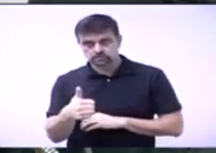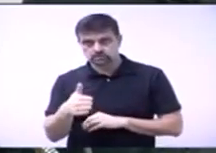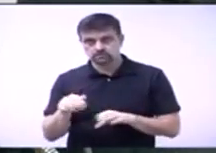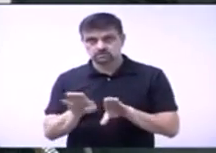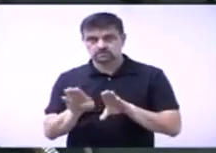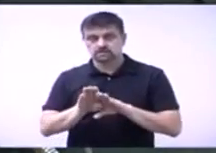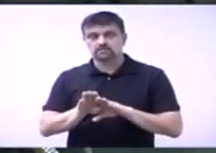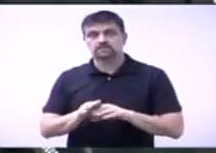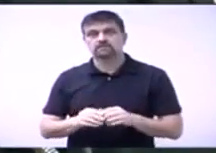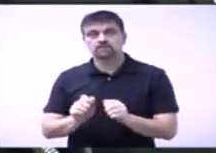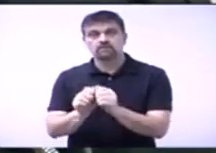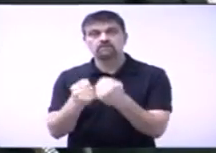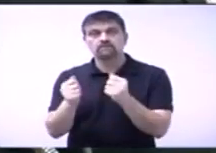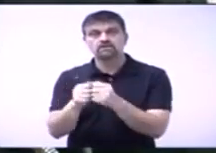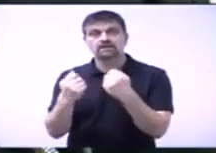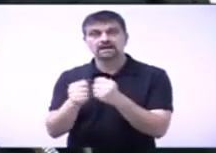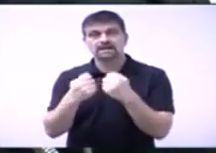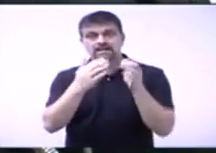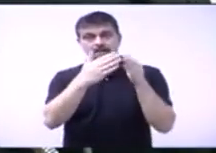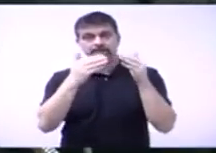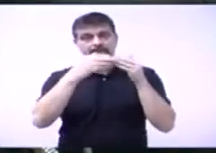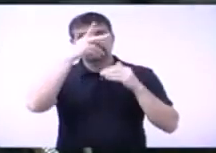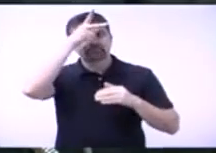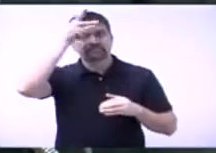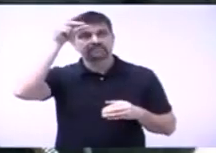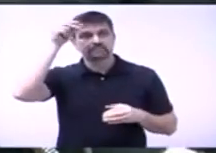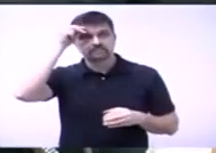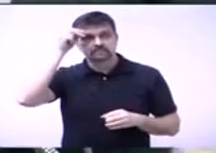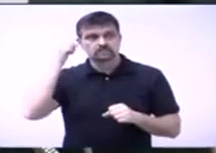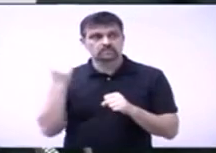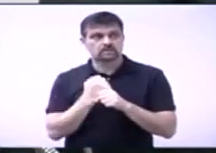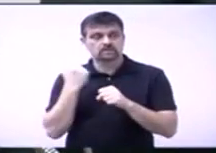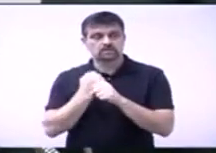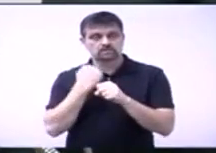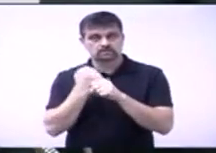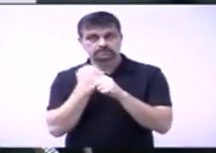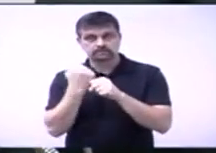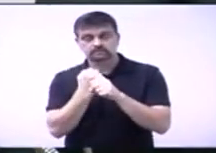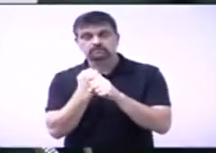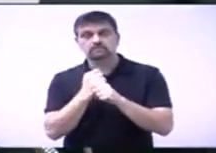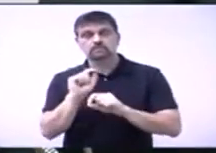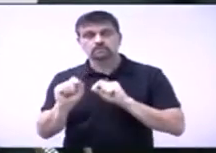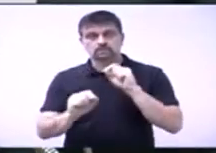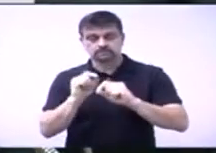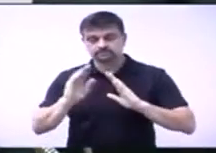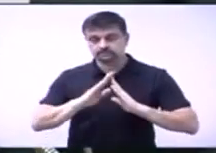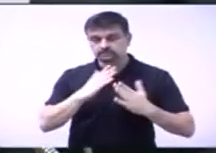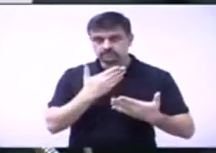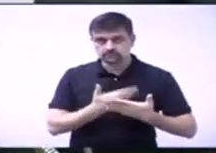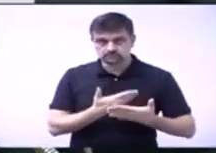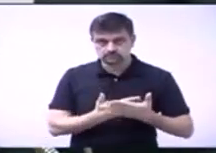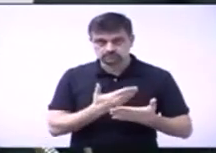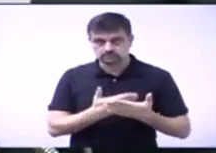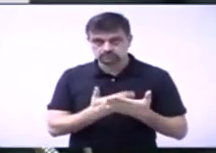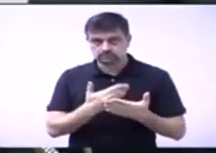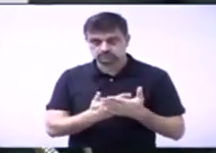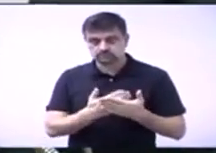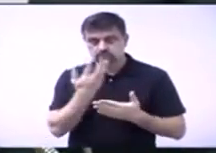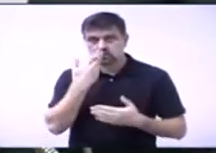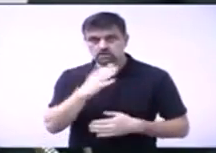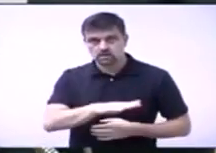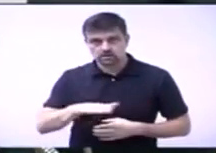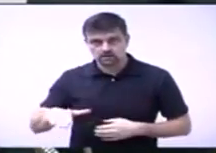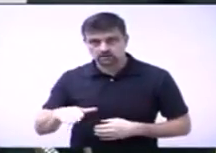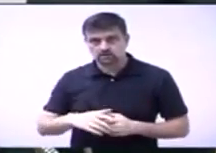Marquinho Fiorella, solicita ao Executivo a construção de uma EMEI Escola de Ensino Infantil